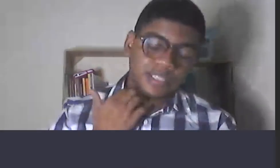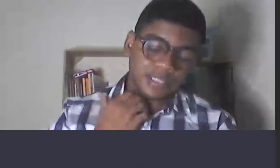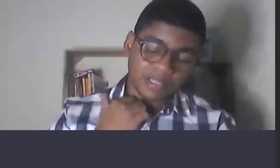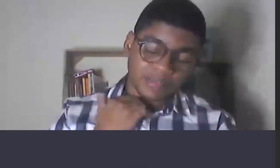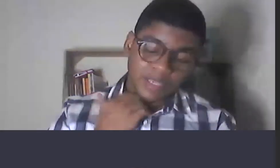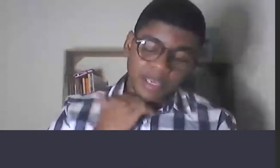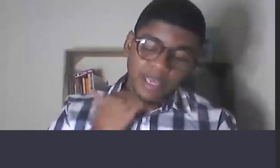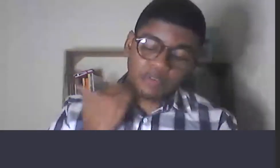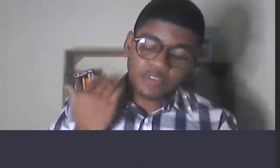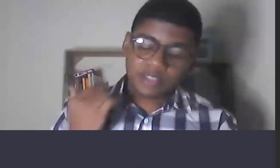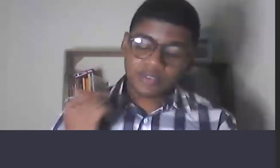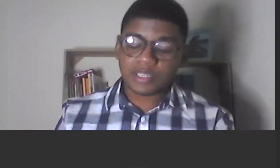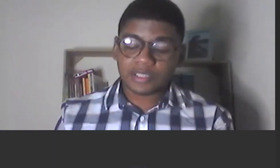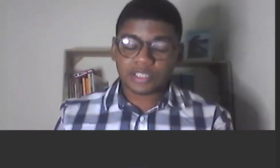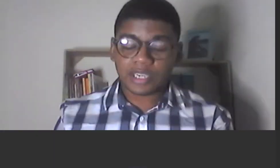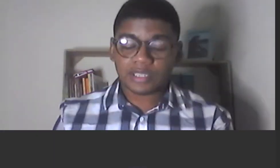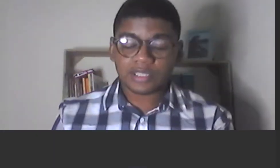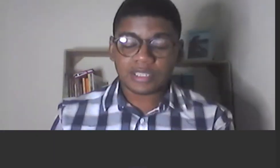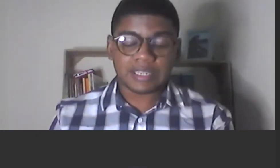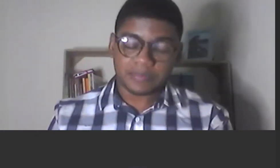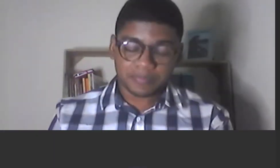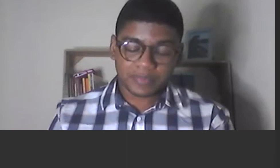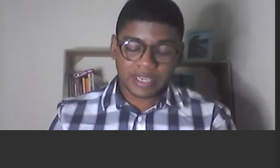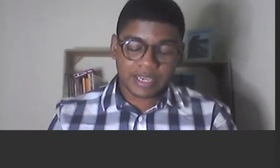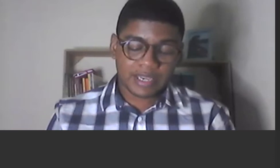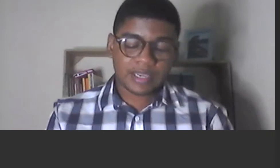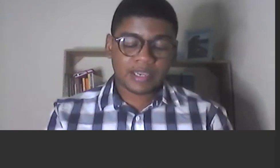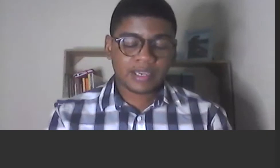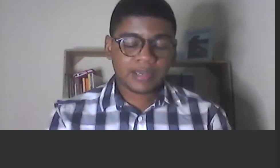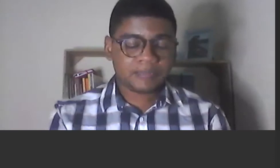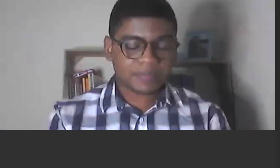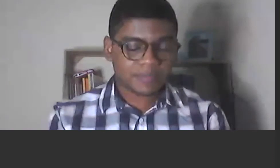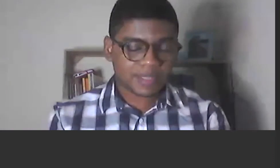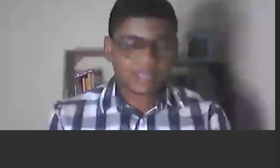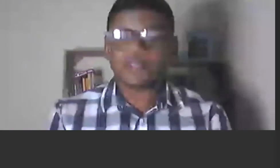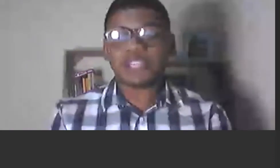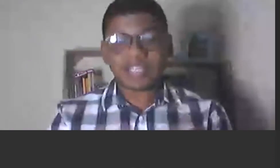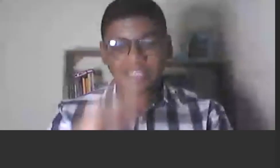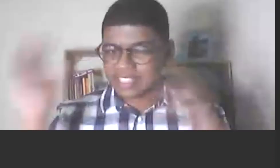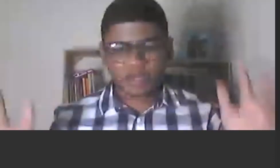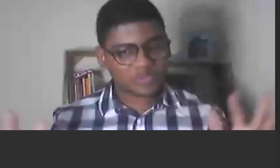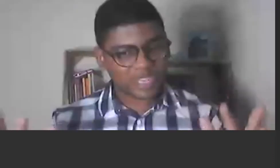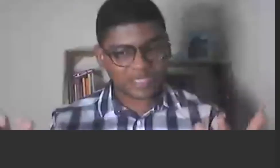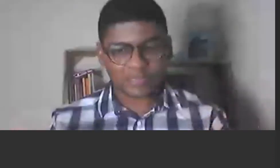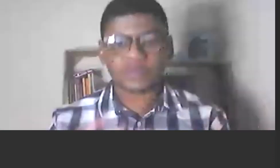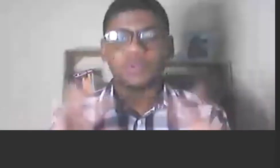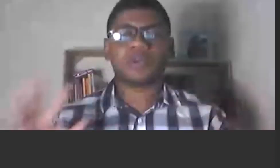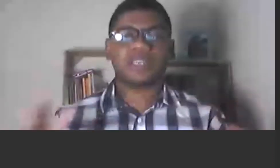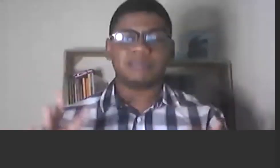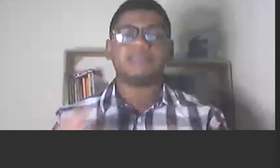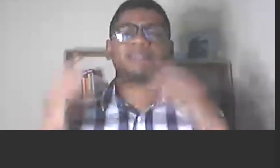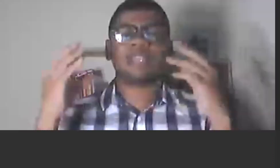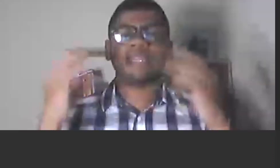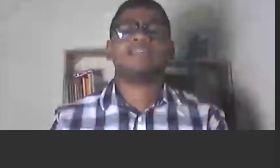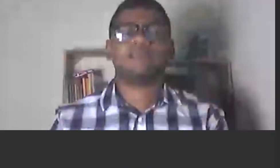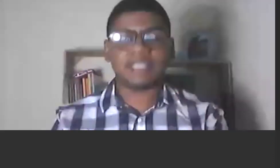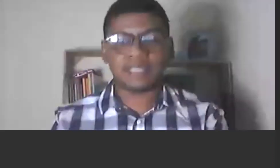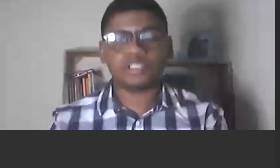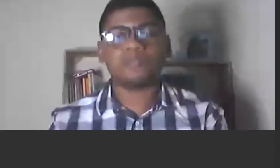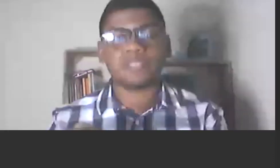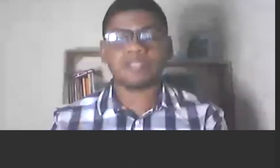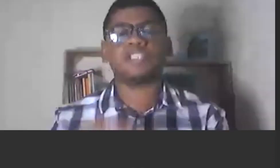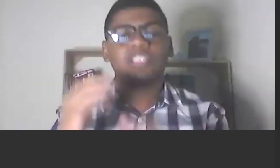Ok, Letícia. Eu vou fazer o seguinte, gente. Então, eu vou tentar fazer essa modificação no cronograma, né,